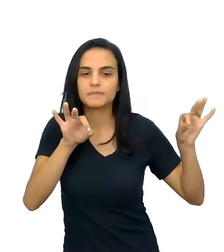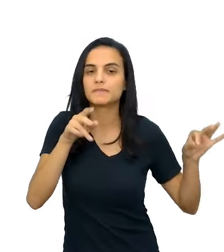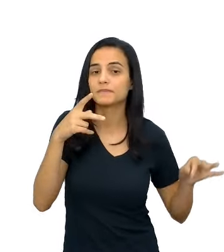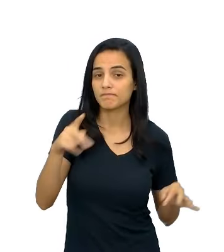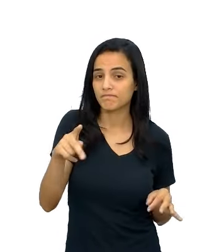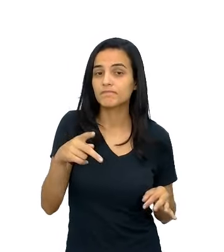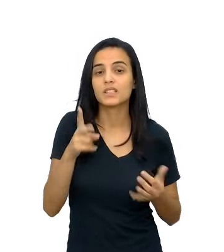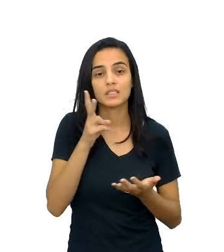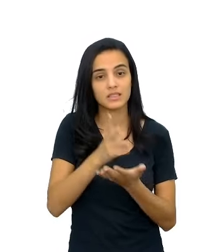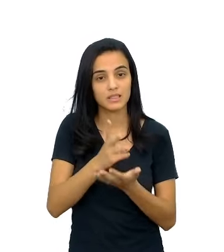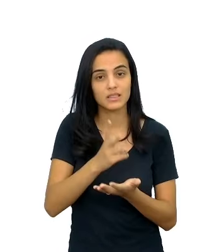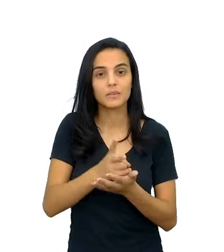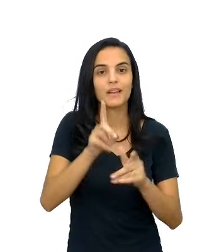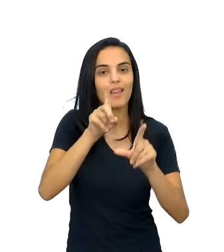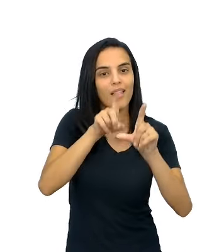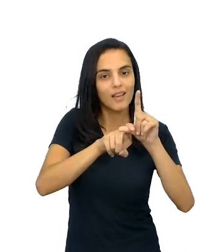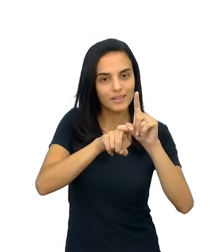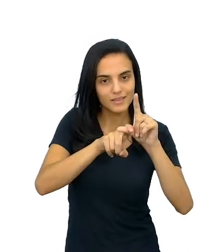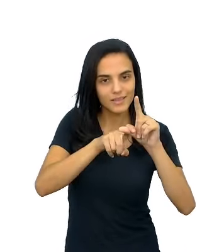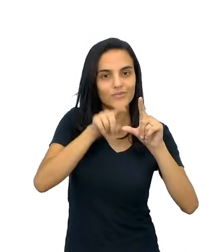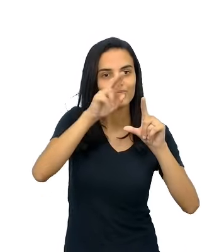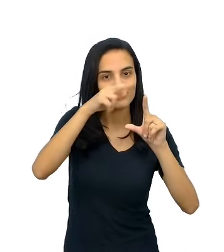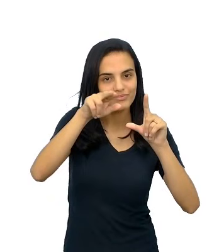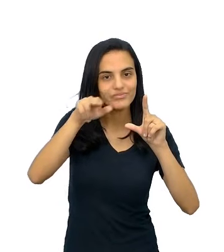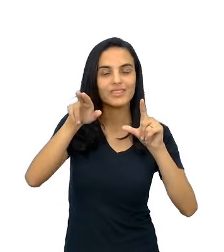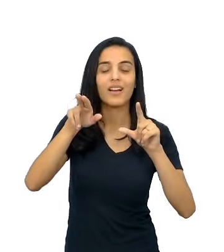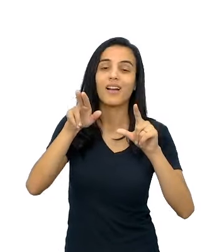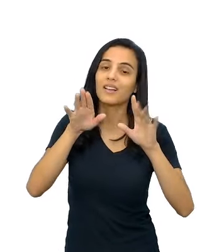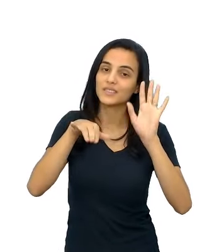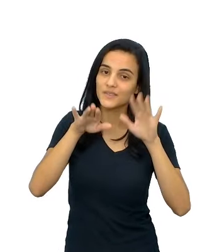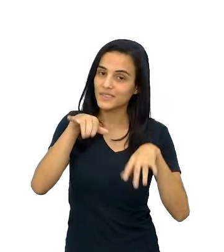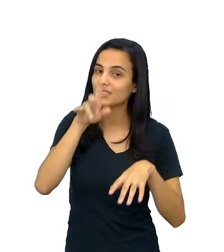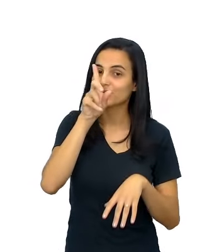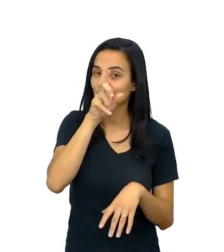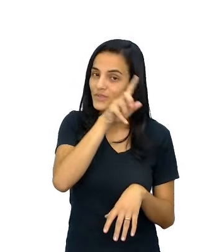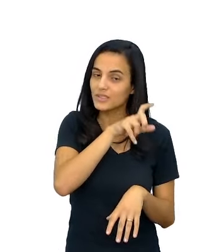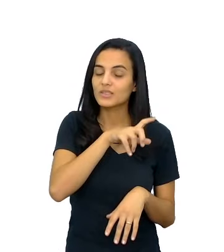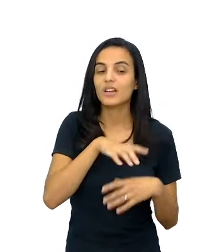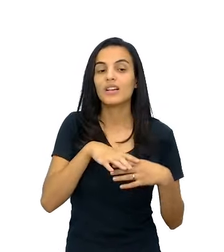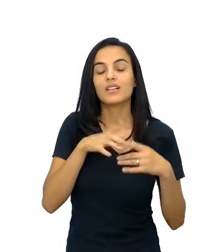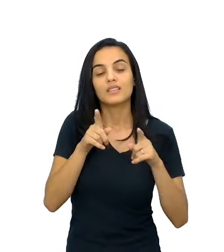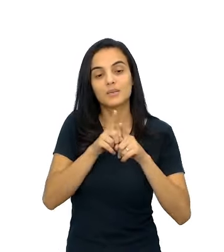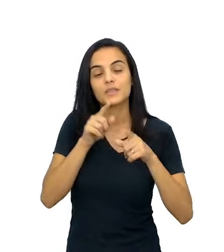têm que colocar letras, né? Então eles têm uma certa dificuldade. Eles têm uma dificuldade de